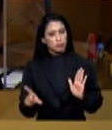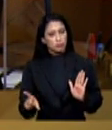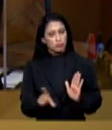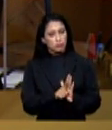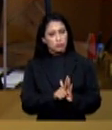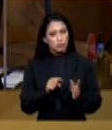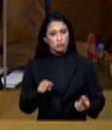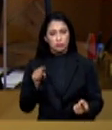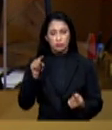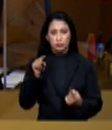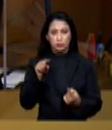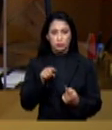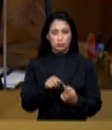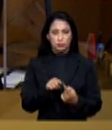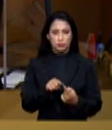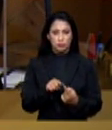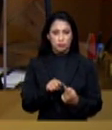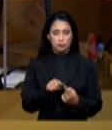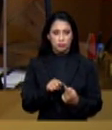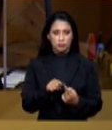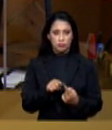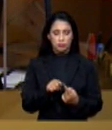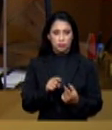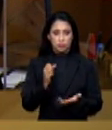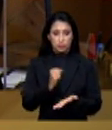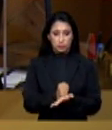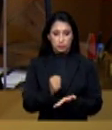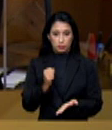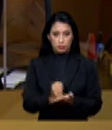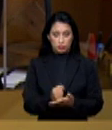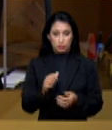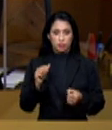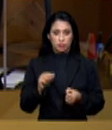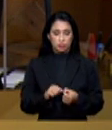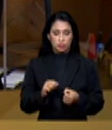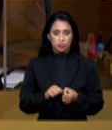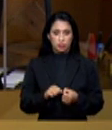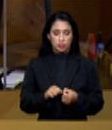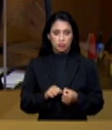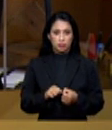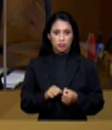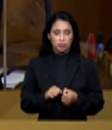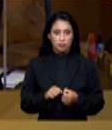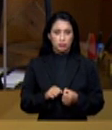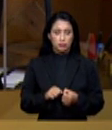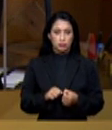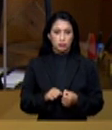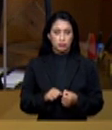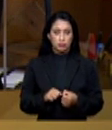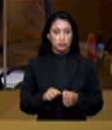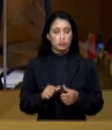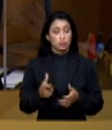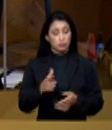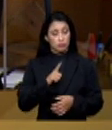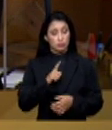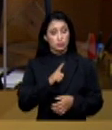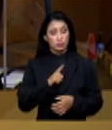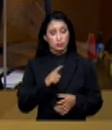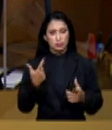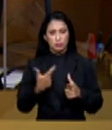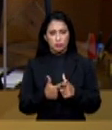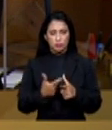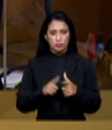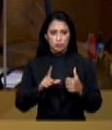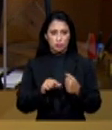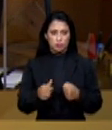lei quantas metas de universalização Esses contratos serão considerados irregulares e precários para essas a